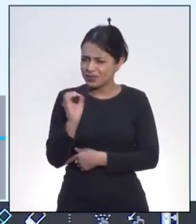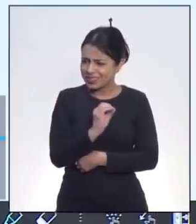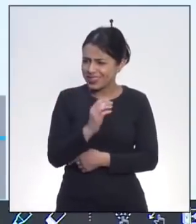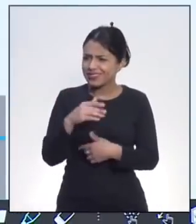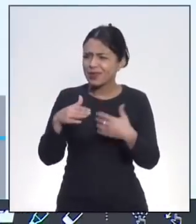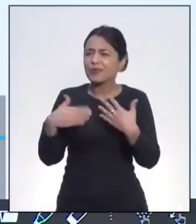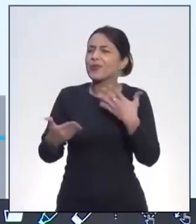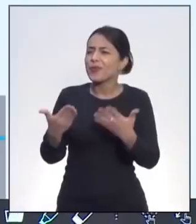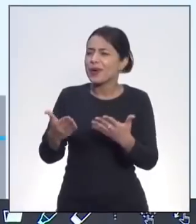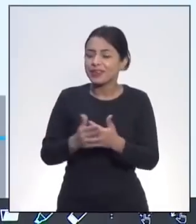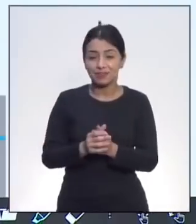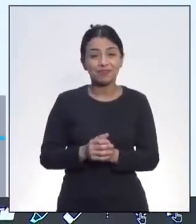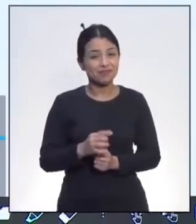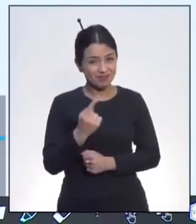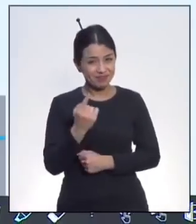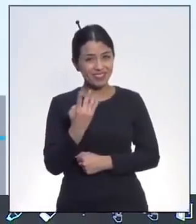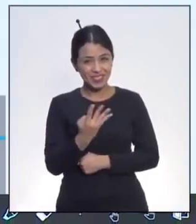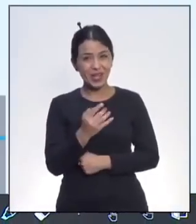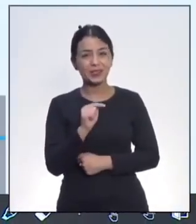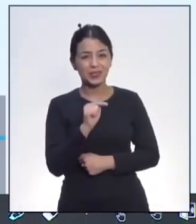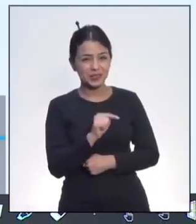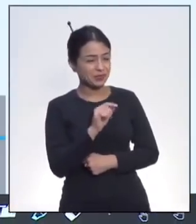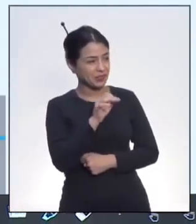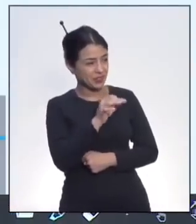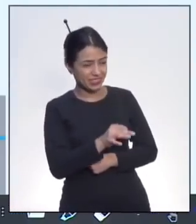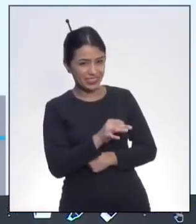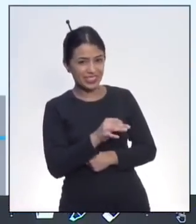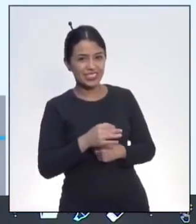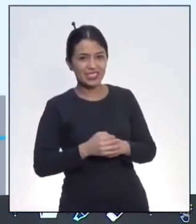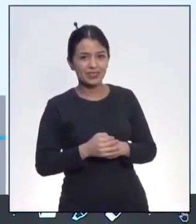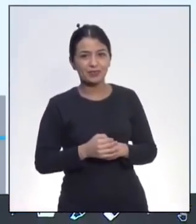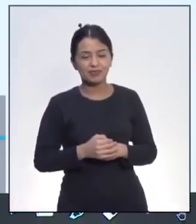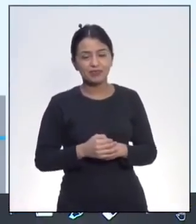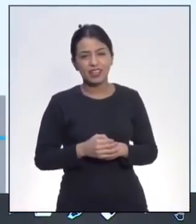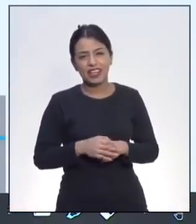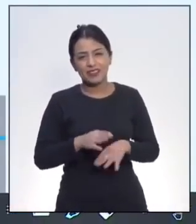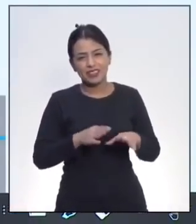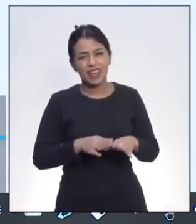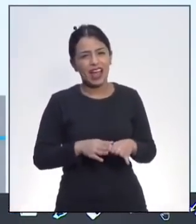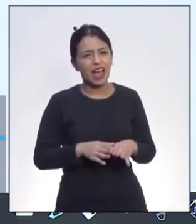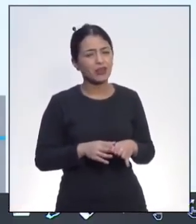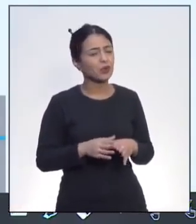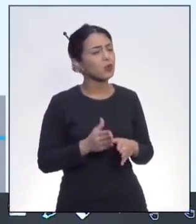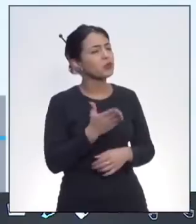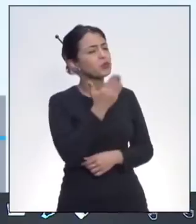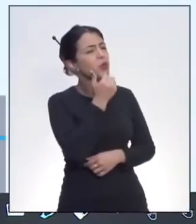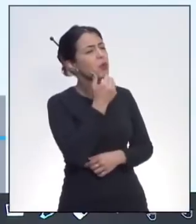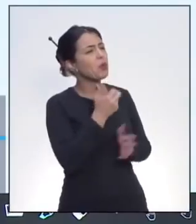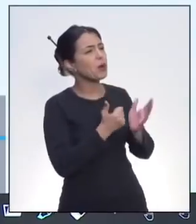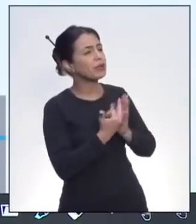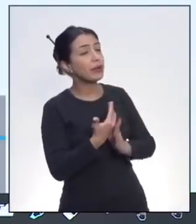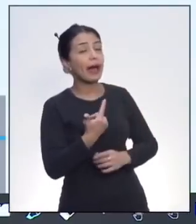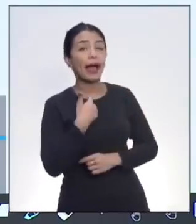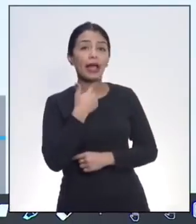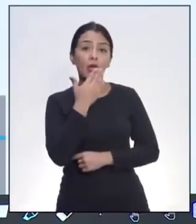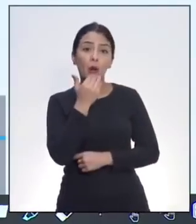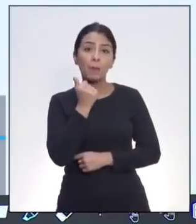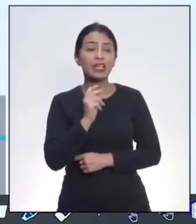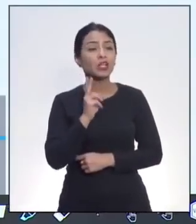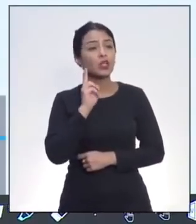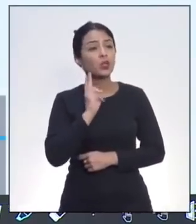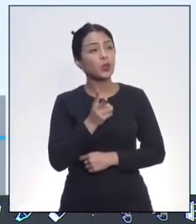14 mil mesmo, né? Não é muito peculiar, não é muito comum a gente ficar falando, quanto você consumiu de carne? Eu consumi